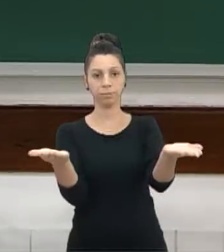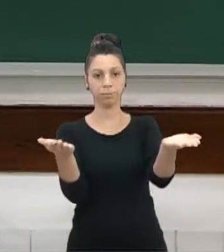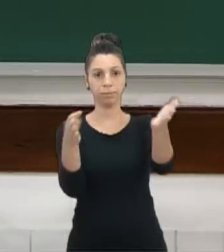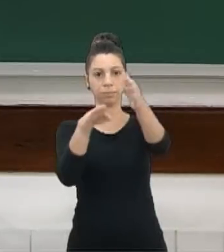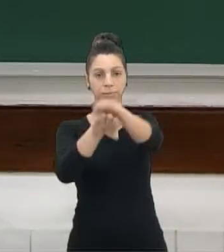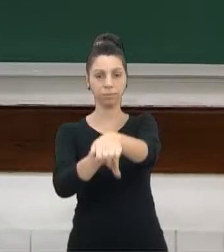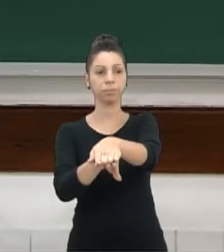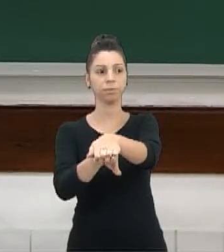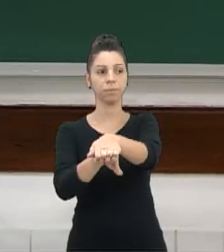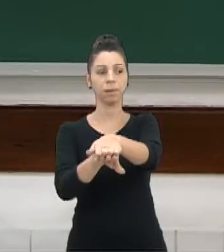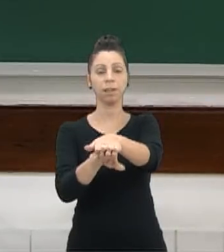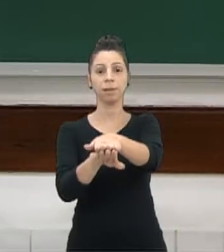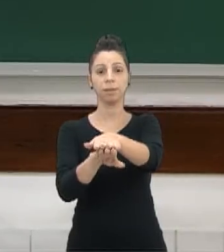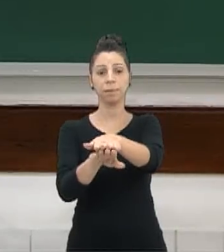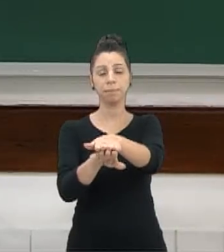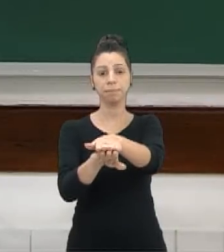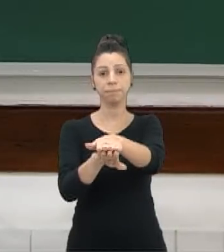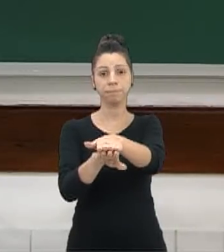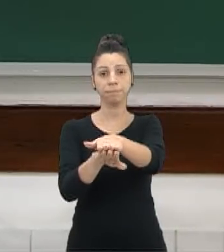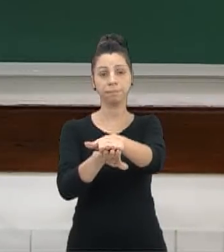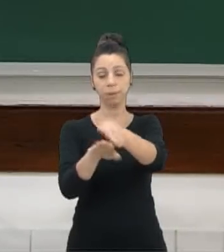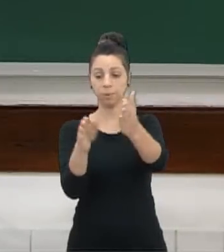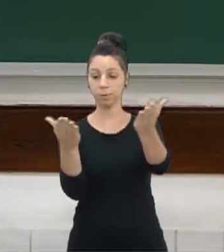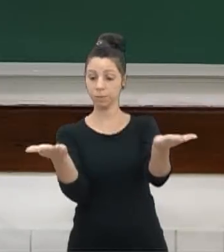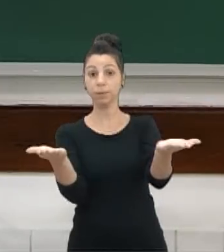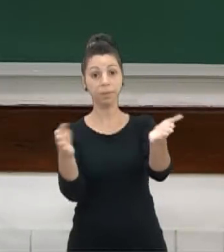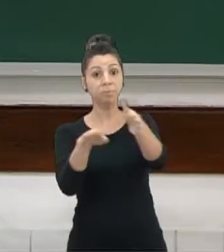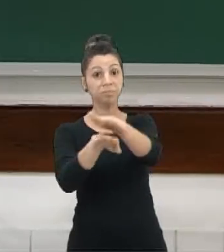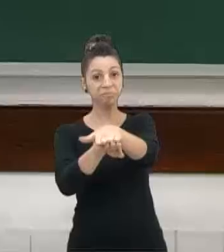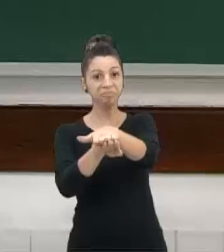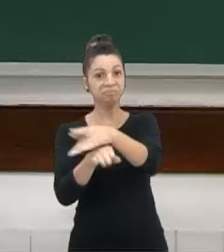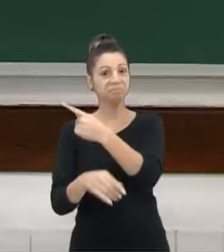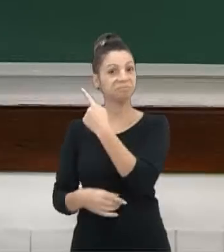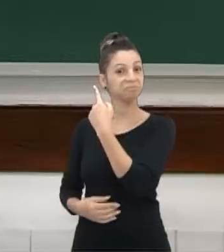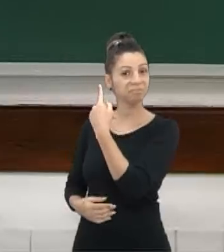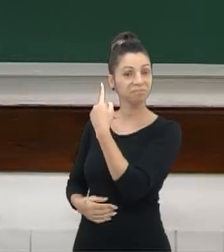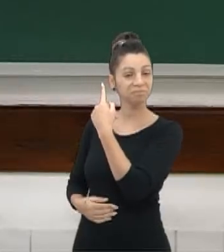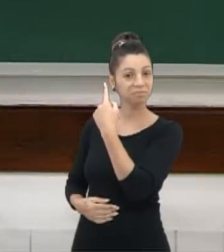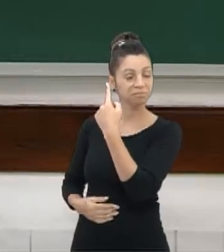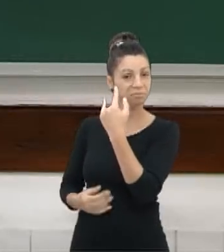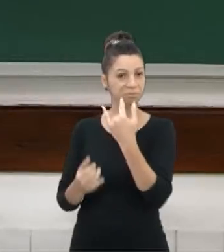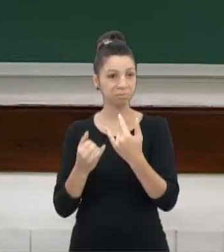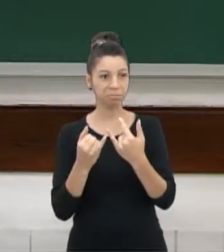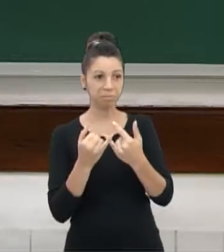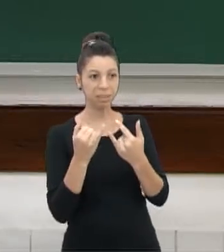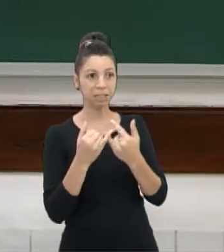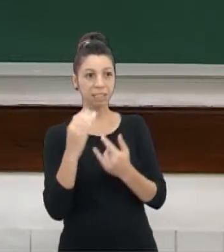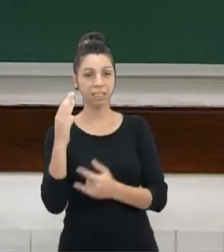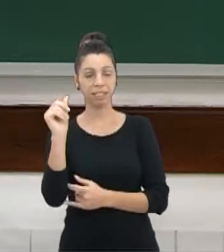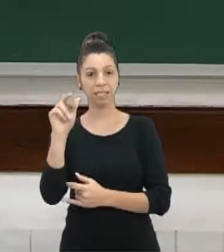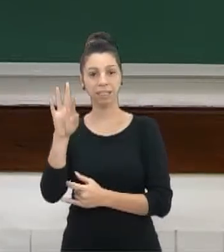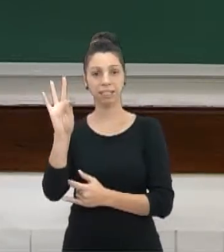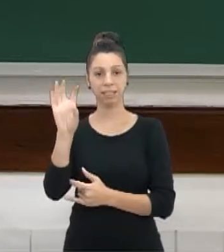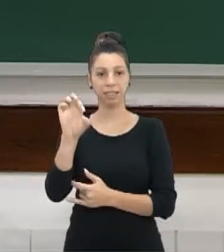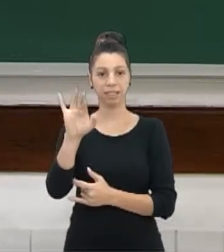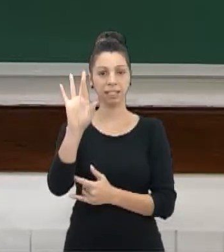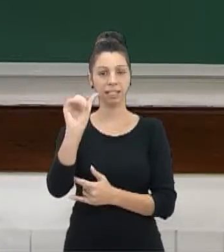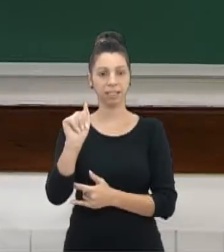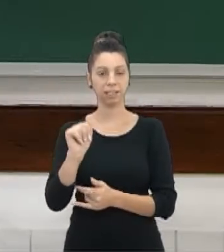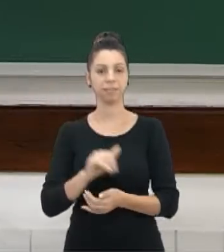ele parece uma carteira, ó. Ele abre assim, né? Tá vendo? Então, é a ideia de carteira, tá bom? Esse é como eles